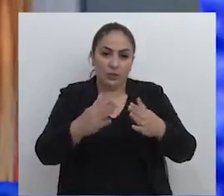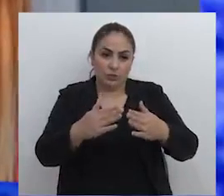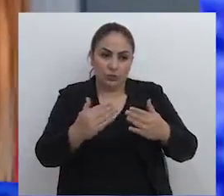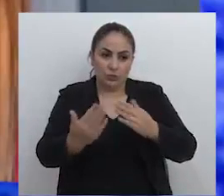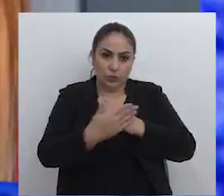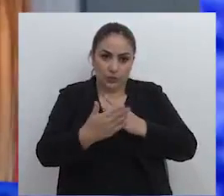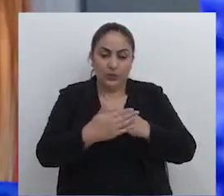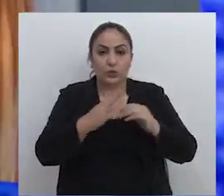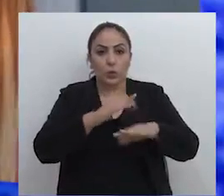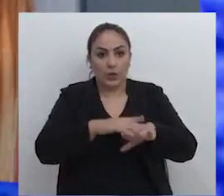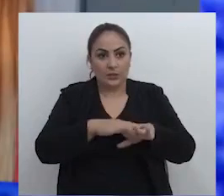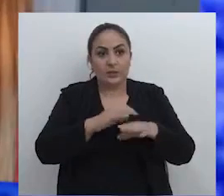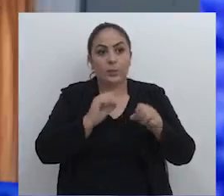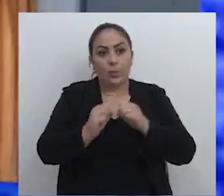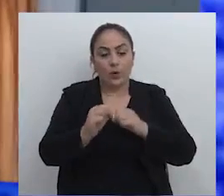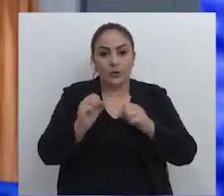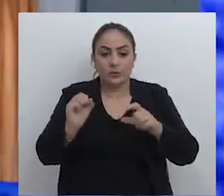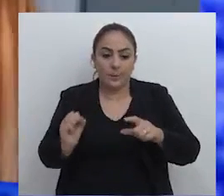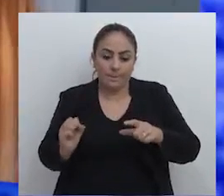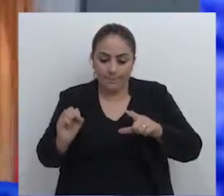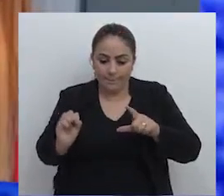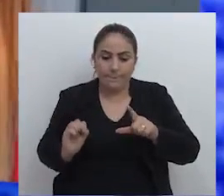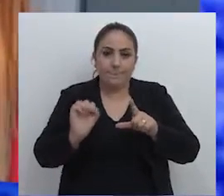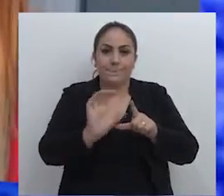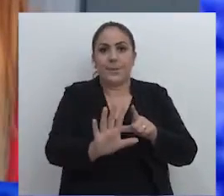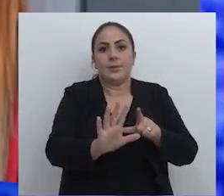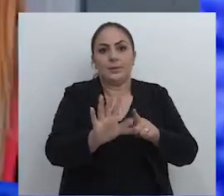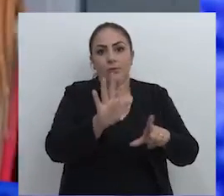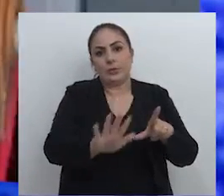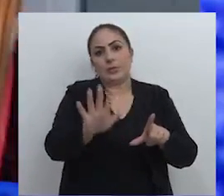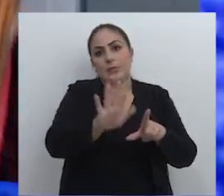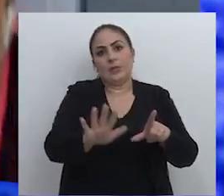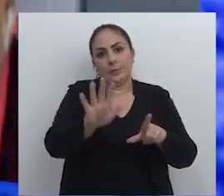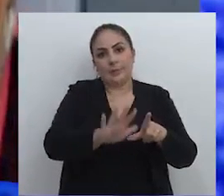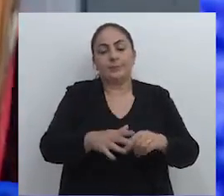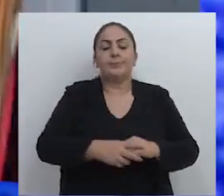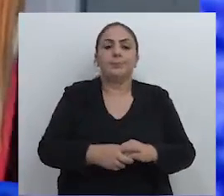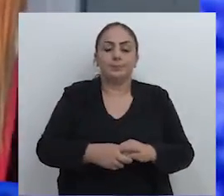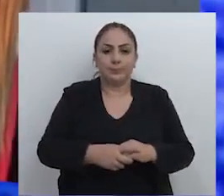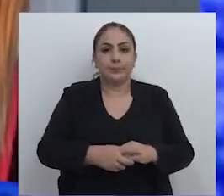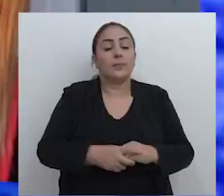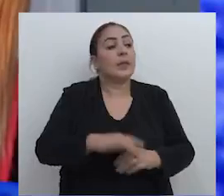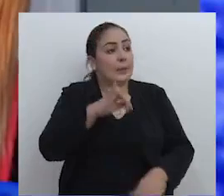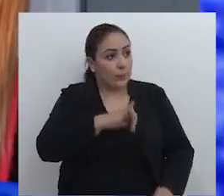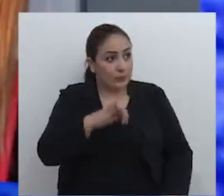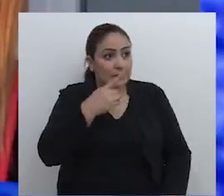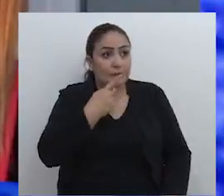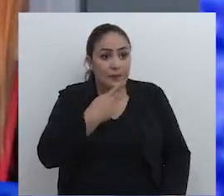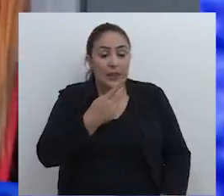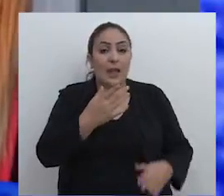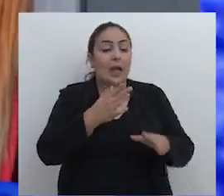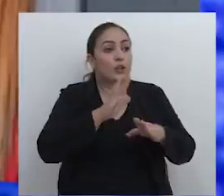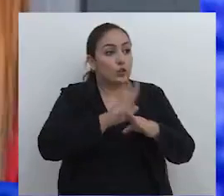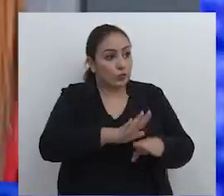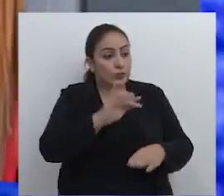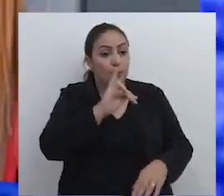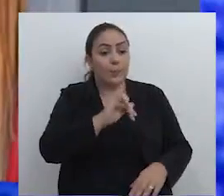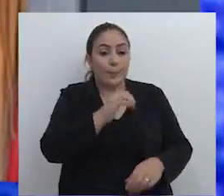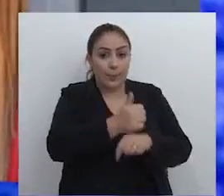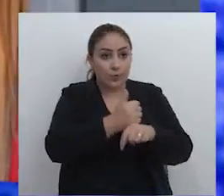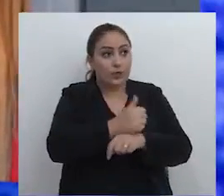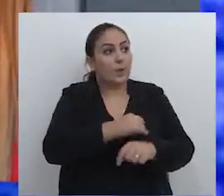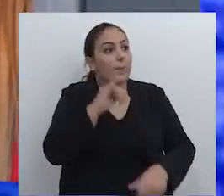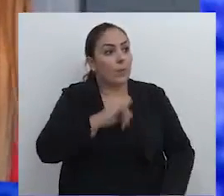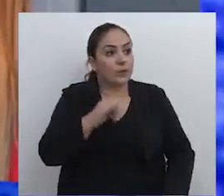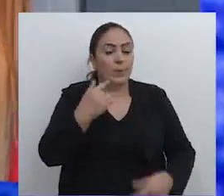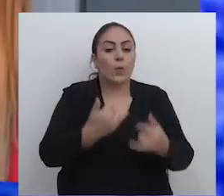de uma incapacidade, vai ser anexado na aba correspondente. E é importante a gente falar que a ajuda de um profissional é essencial,